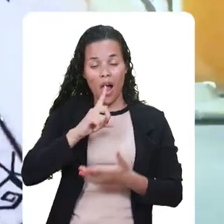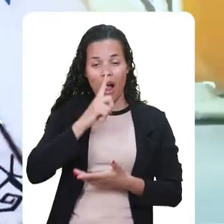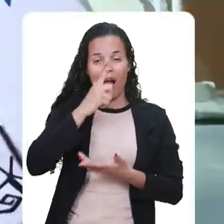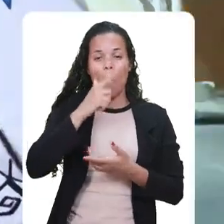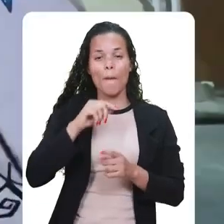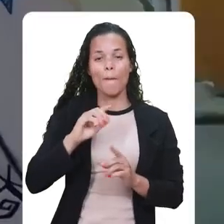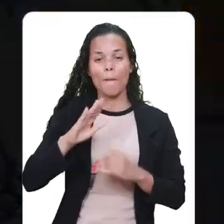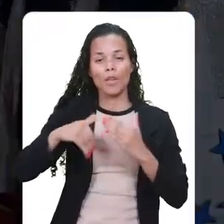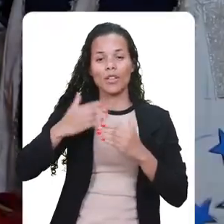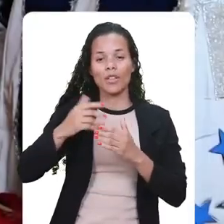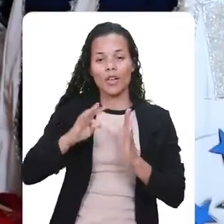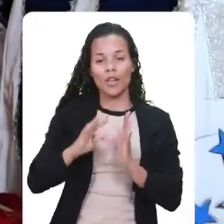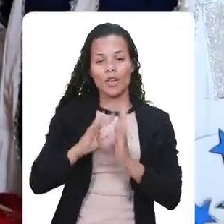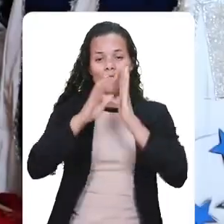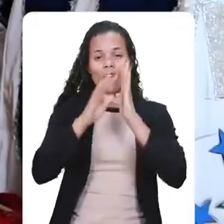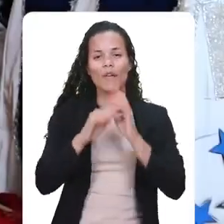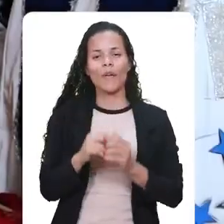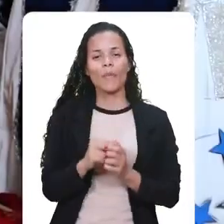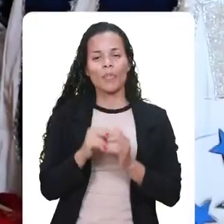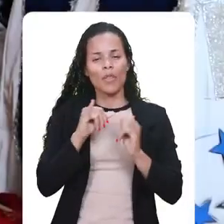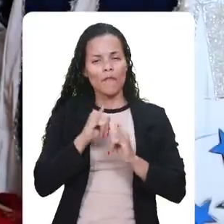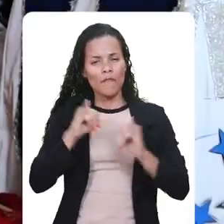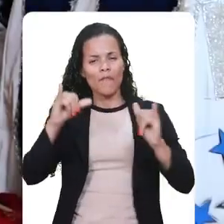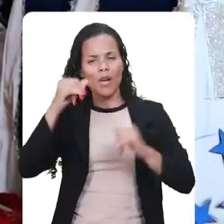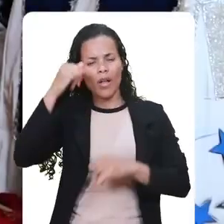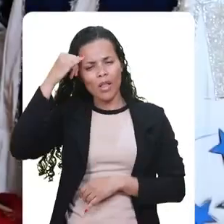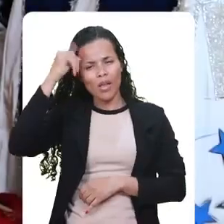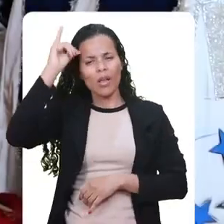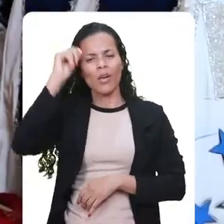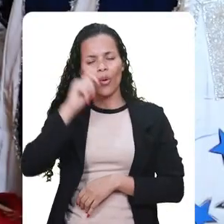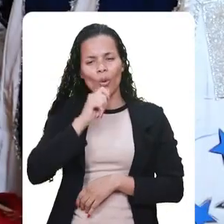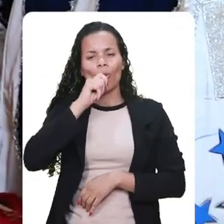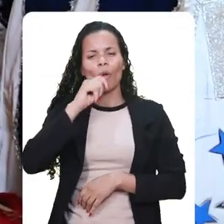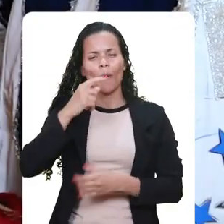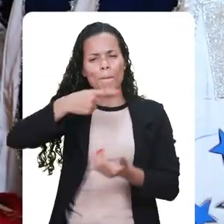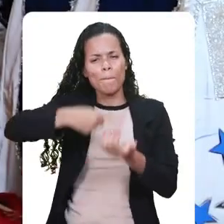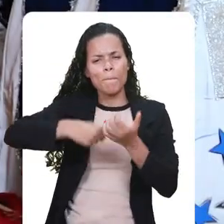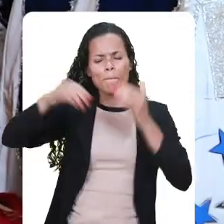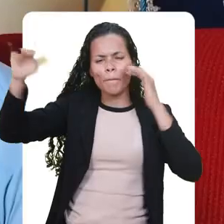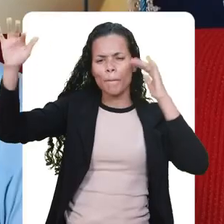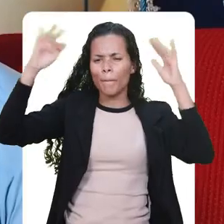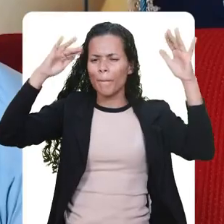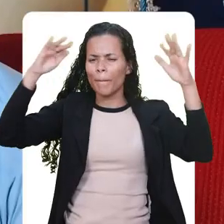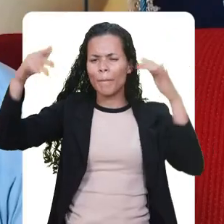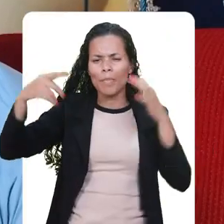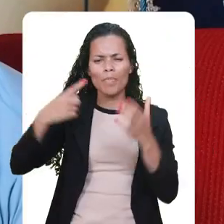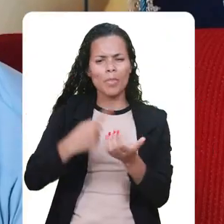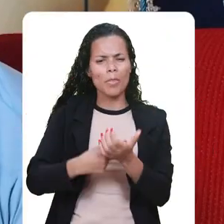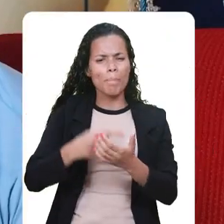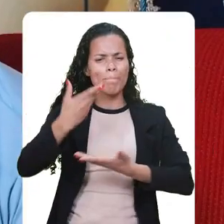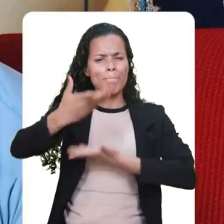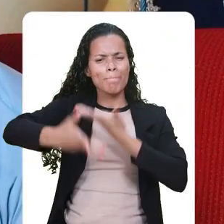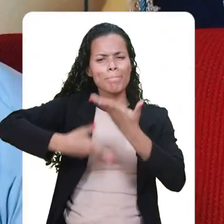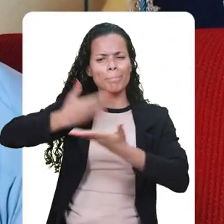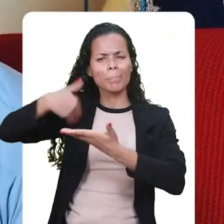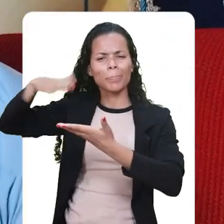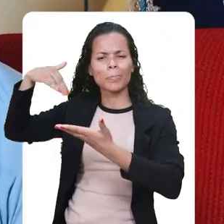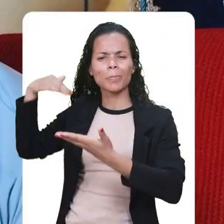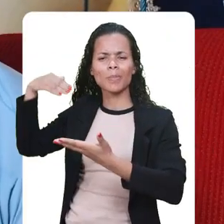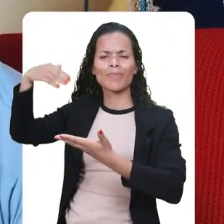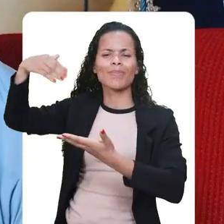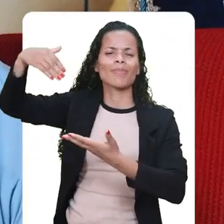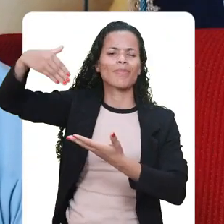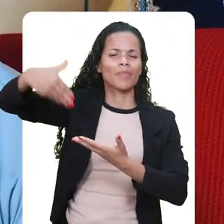carnaval de Timbaúba. Falar do boi de buzina em memórias marcantes, uma coisa que me volta